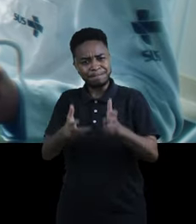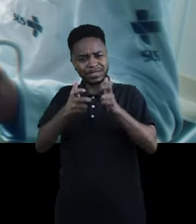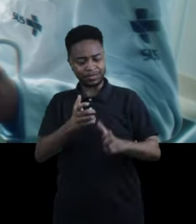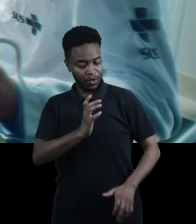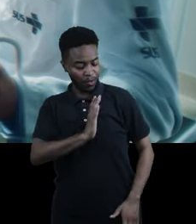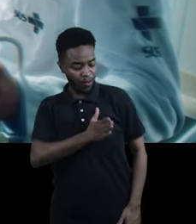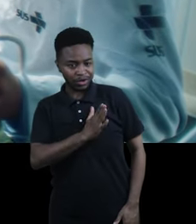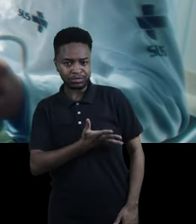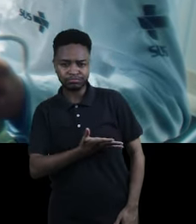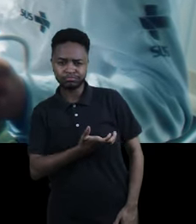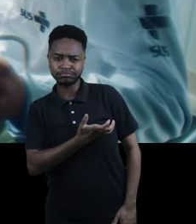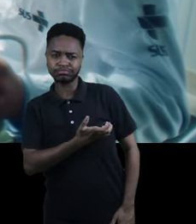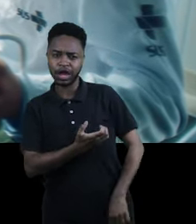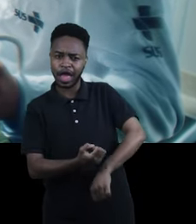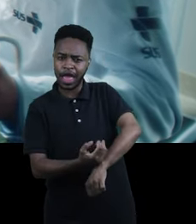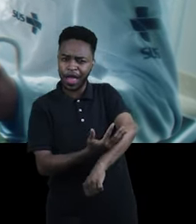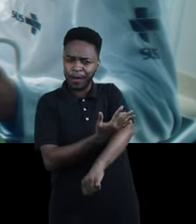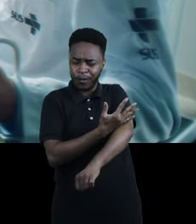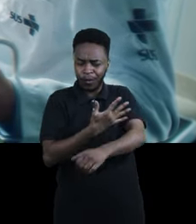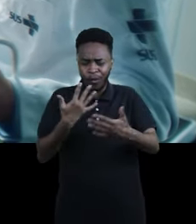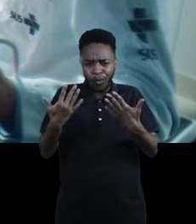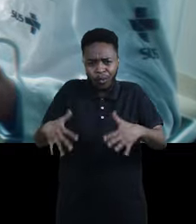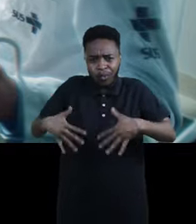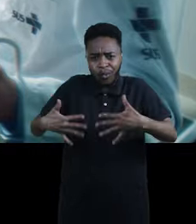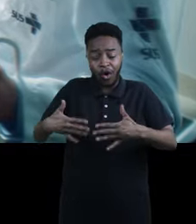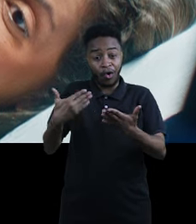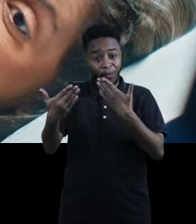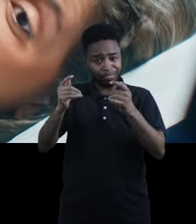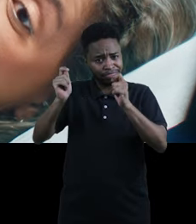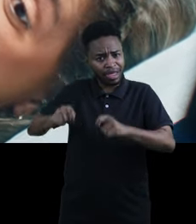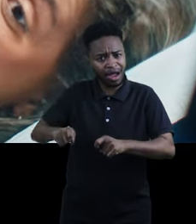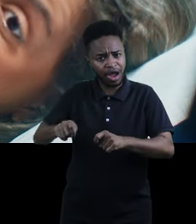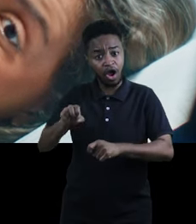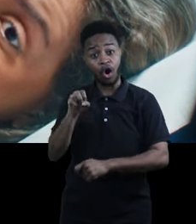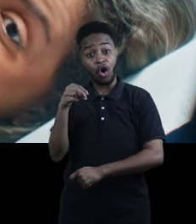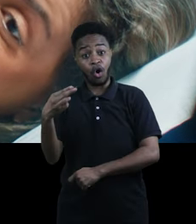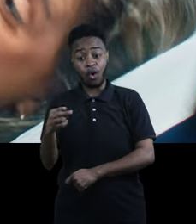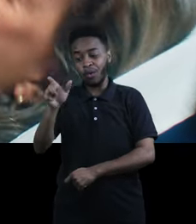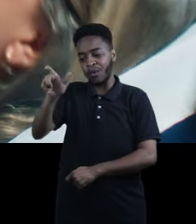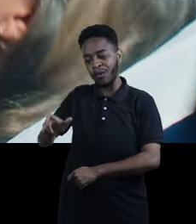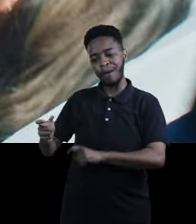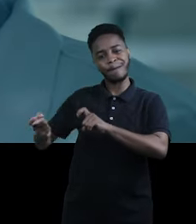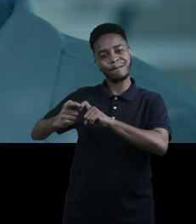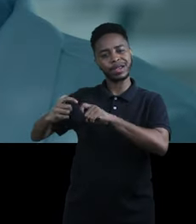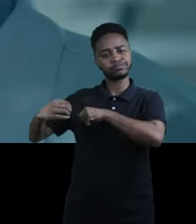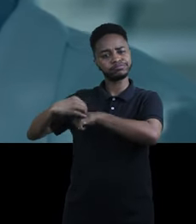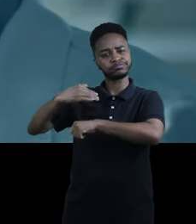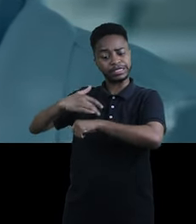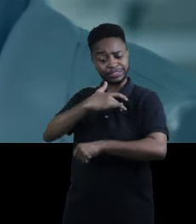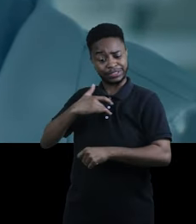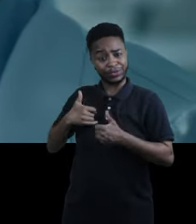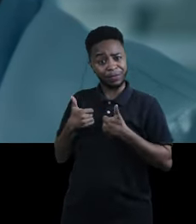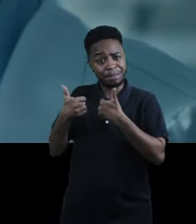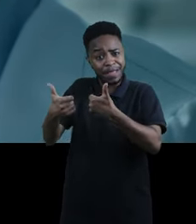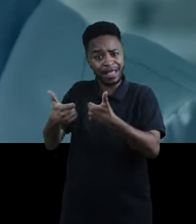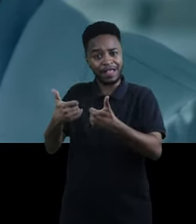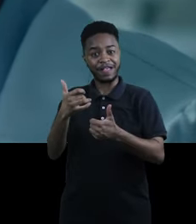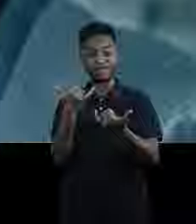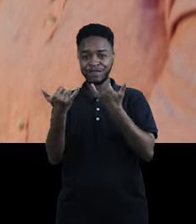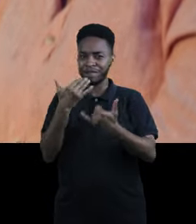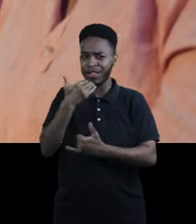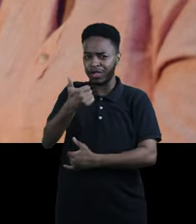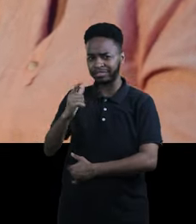momento mais emocionante que escutar o coração de um filho? Agora, tem notícia melhor do que ouvir que ele tá